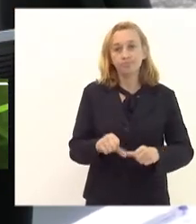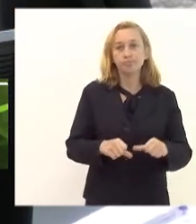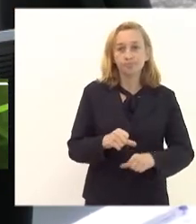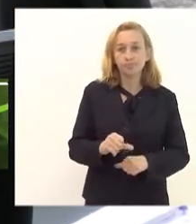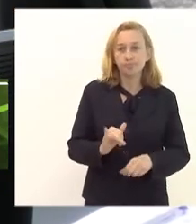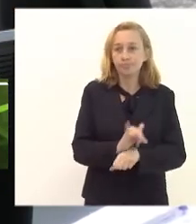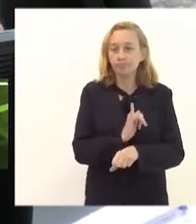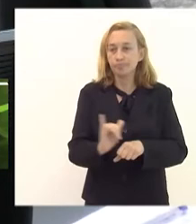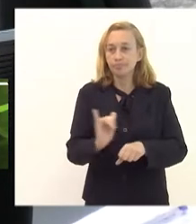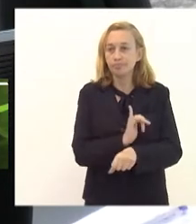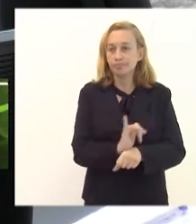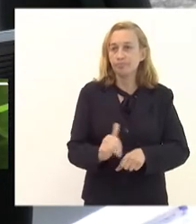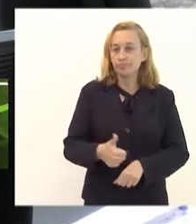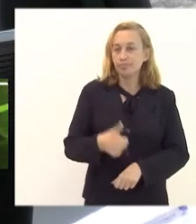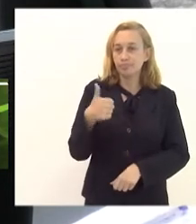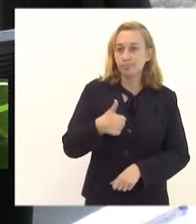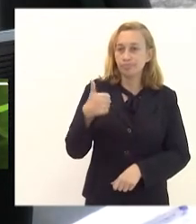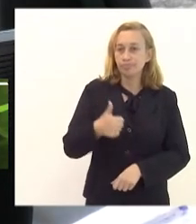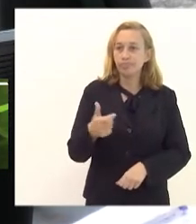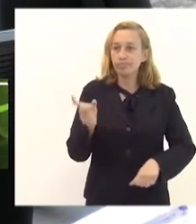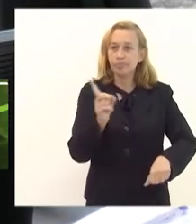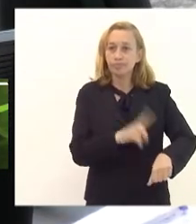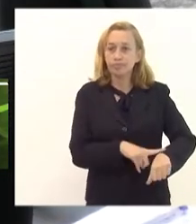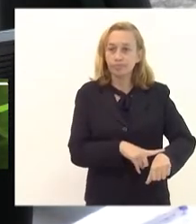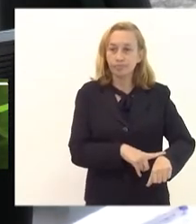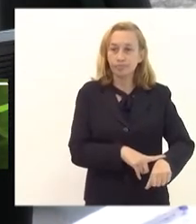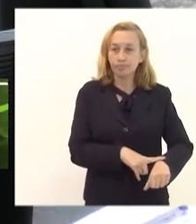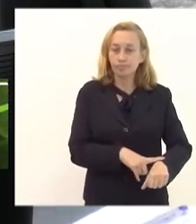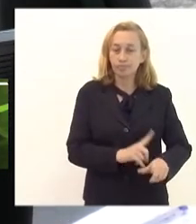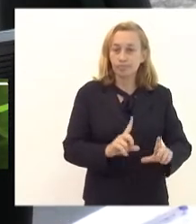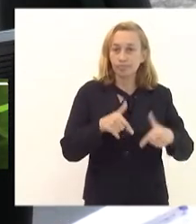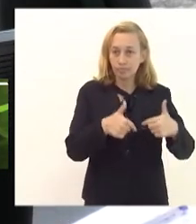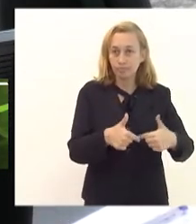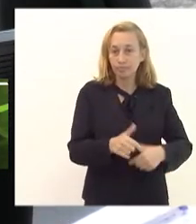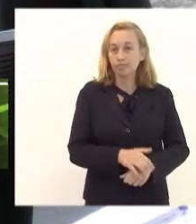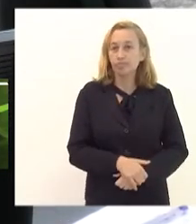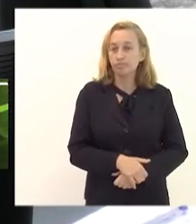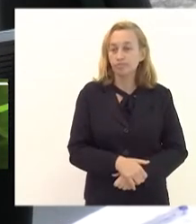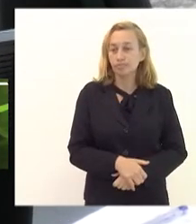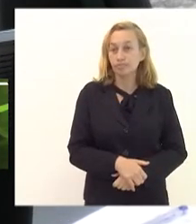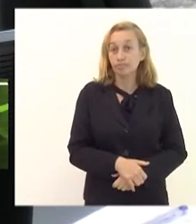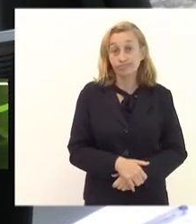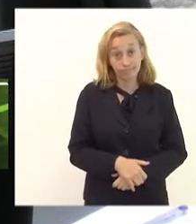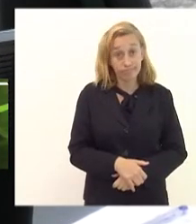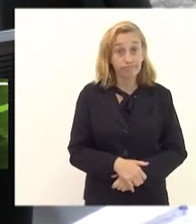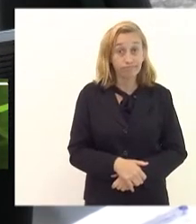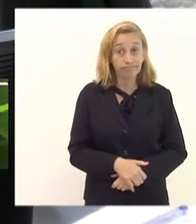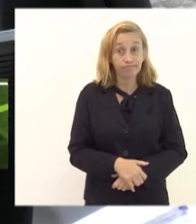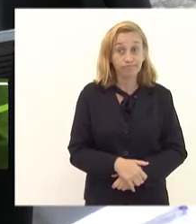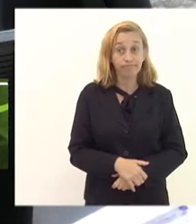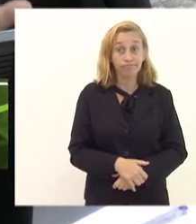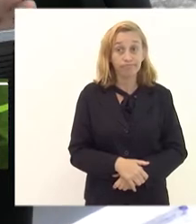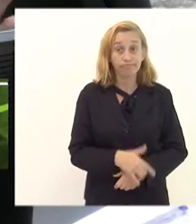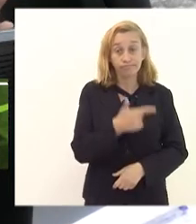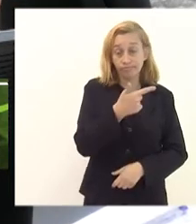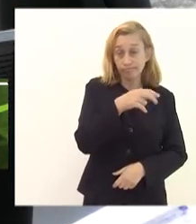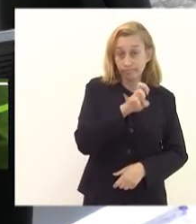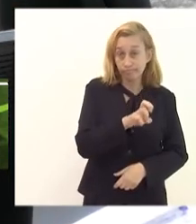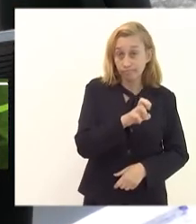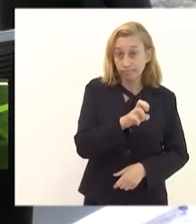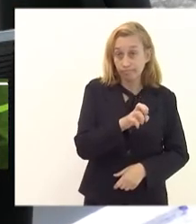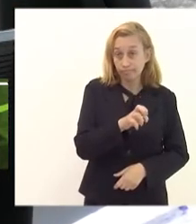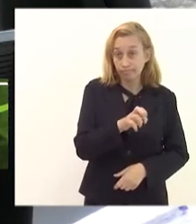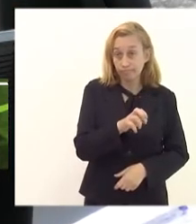O primeiro deles é o tempo de recorrência. Né? Só que tem que. Tempo de recorrência 25, vai